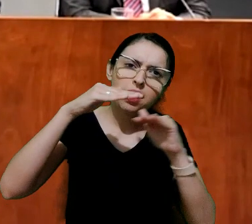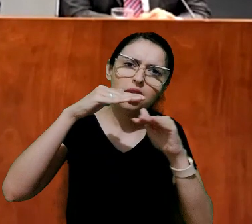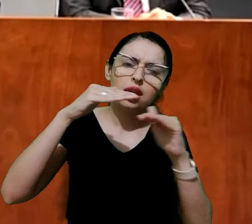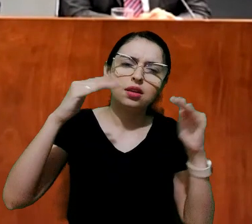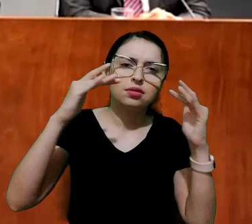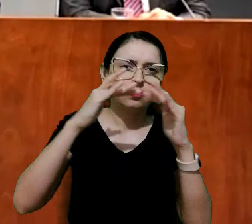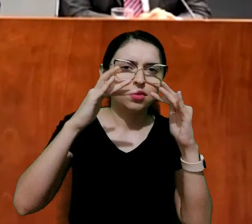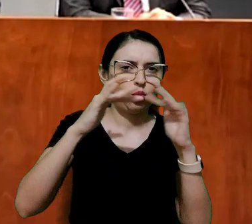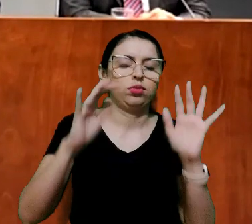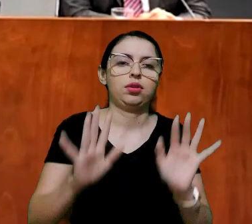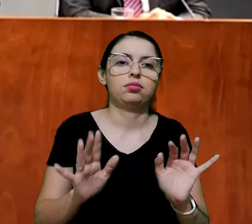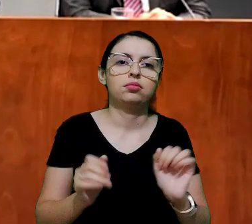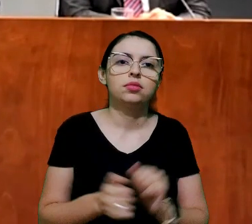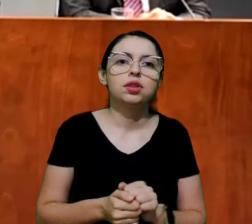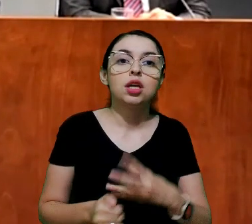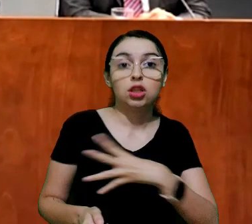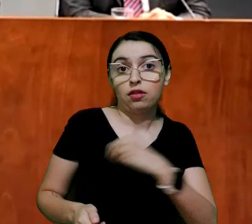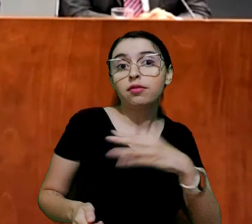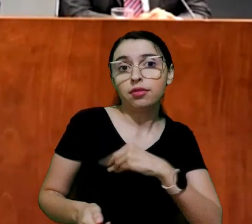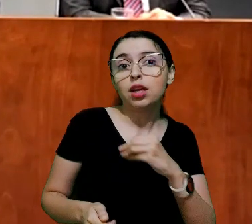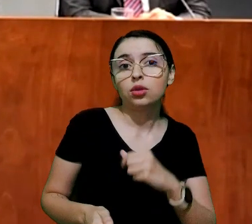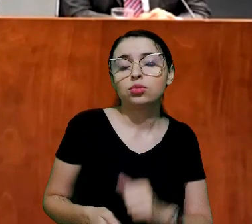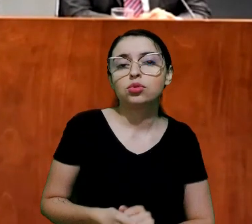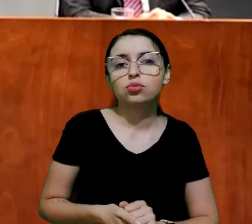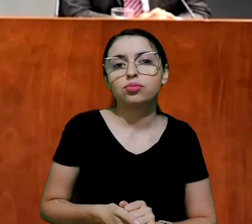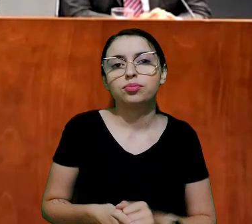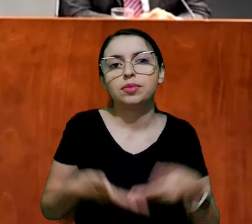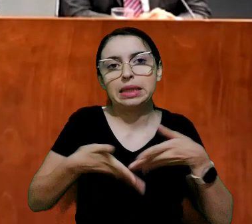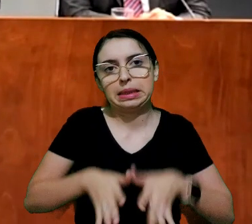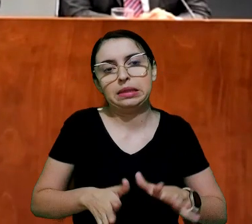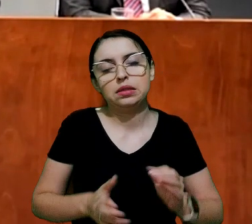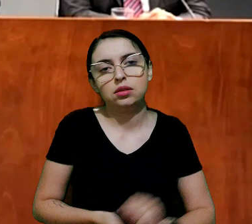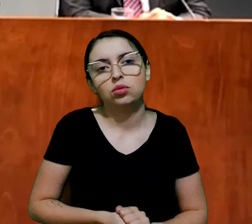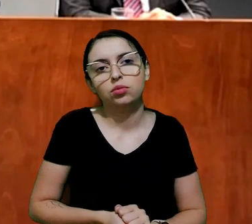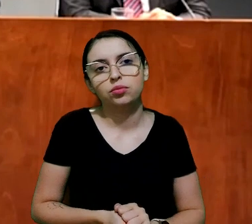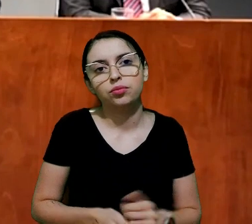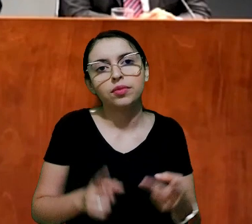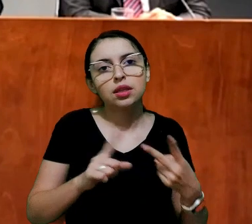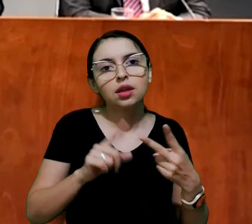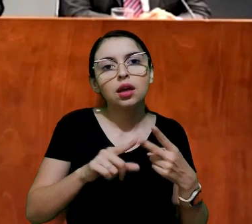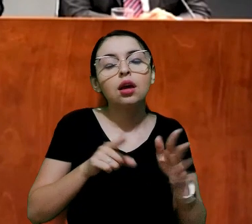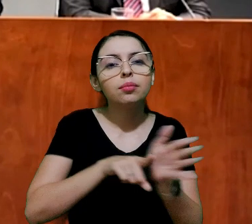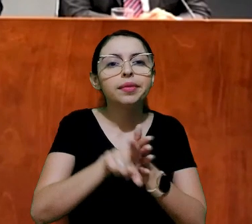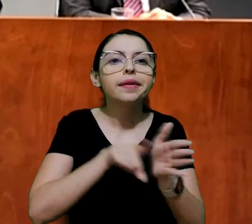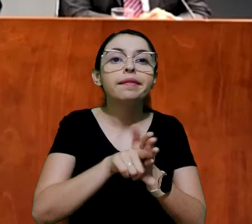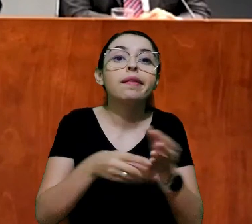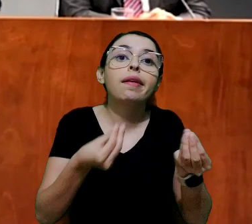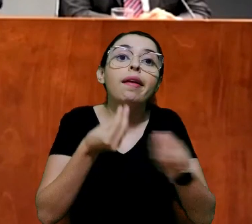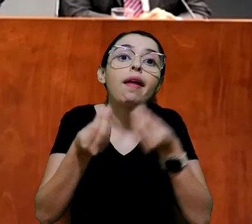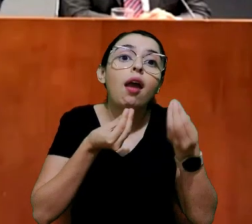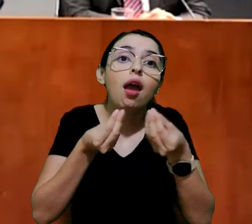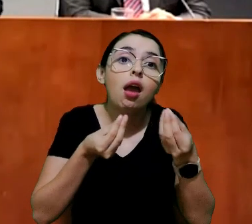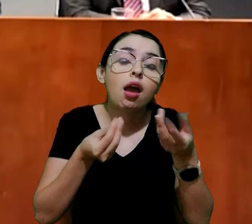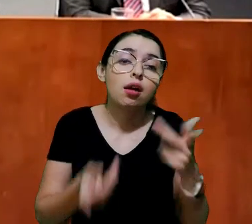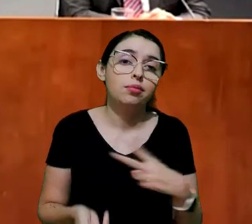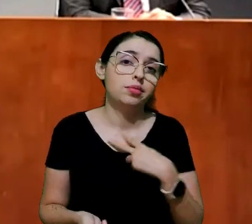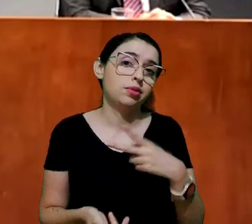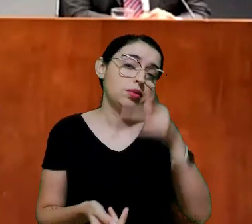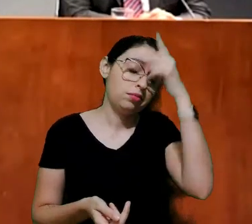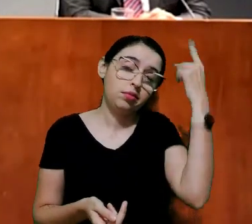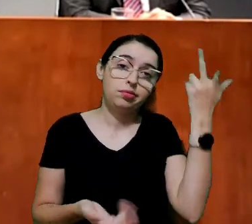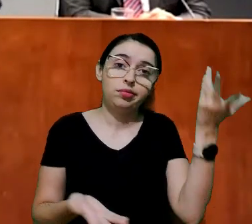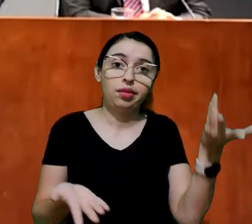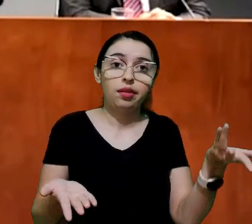Então, existem alguns limites que se impõem em virtude de você ter herdeiros necessários. Agora,